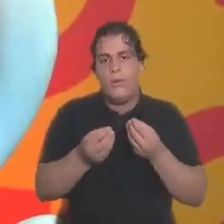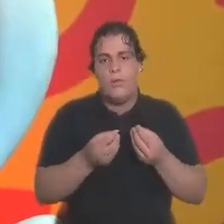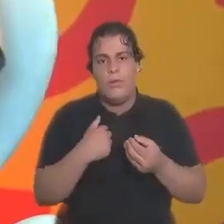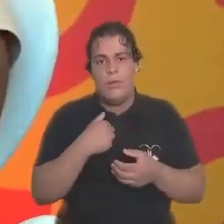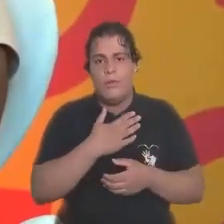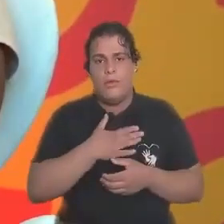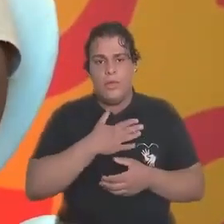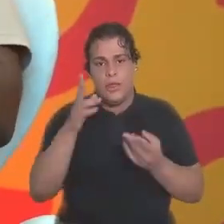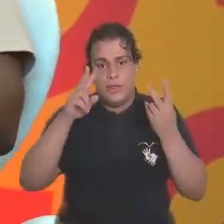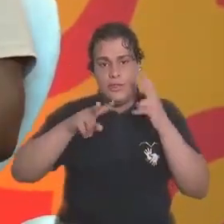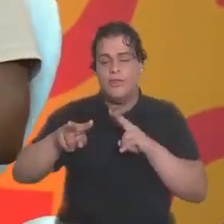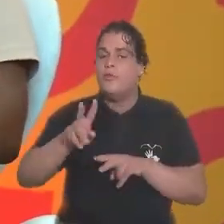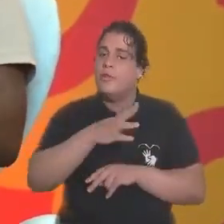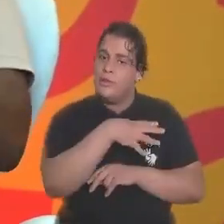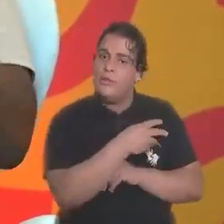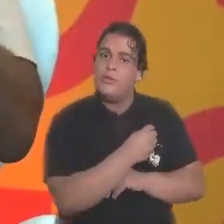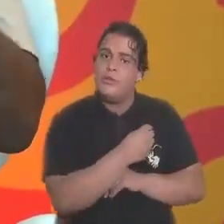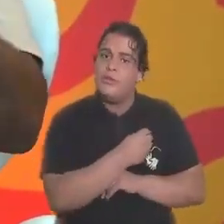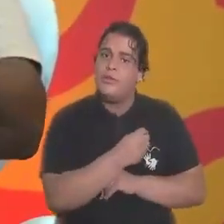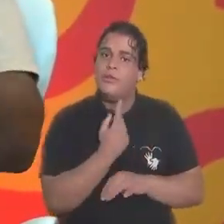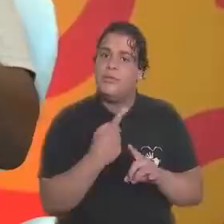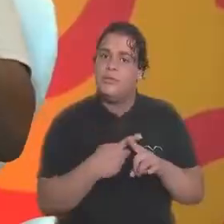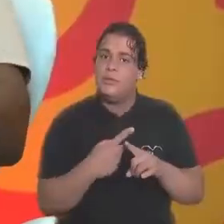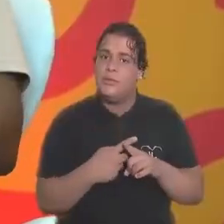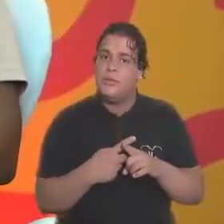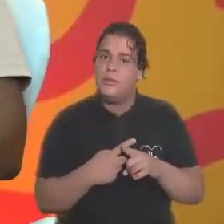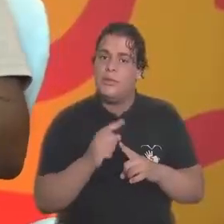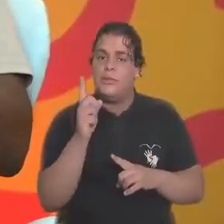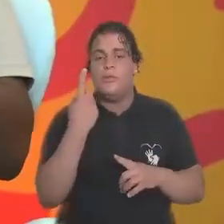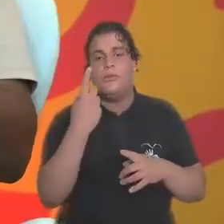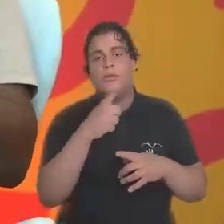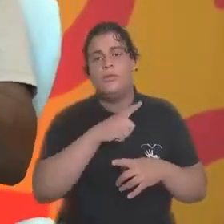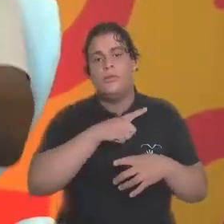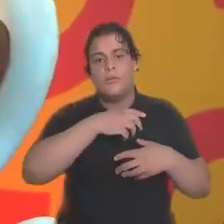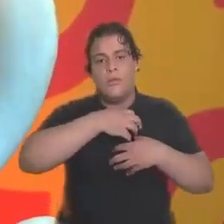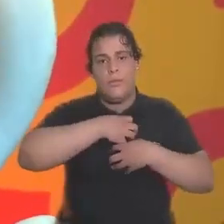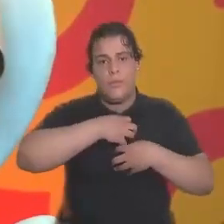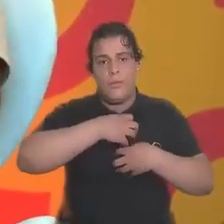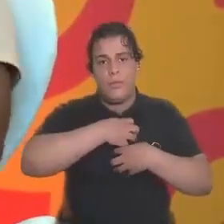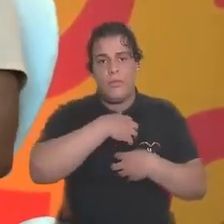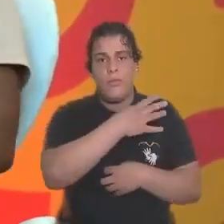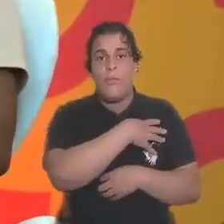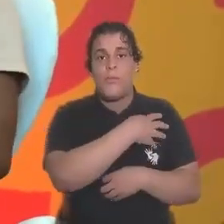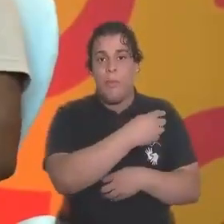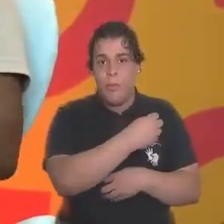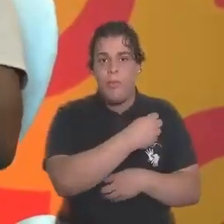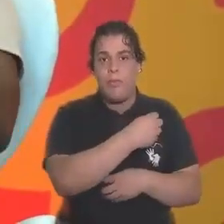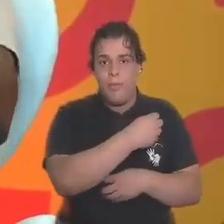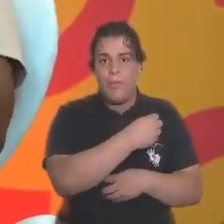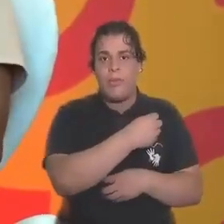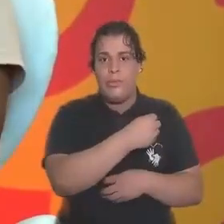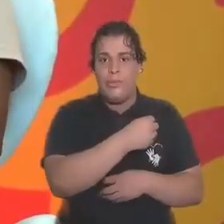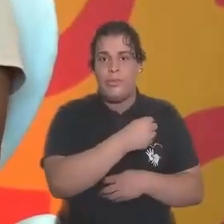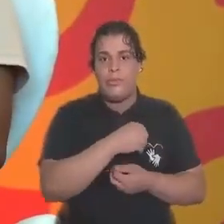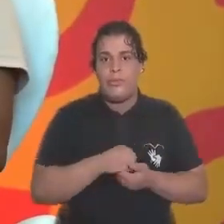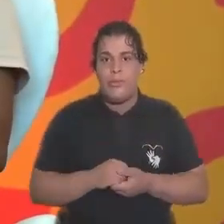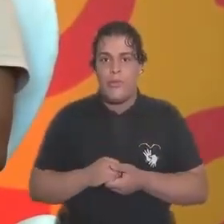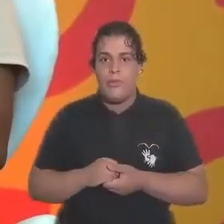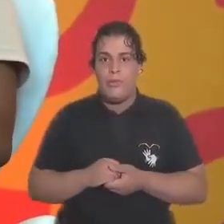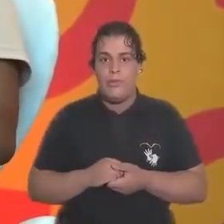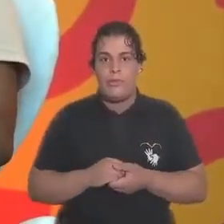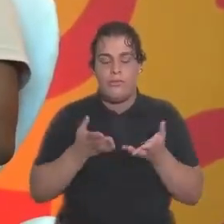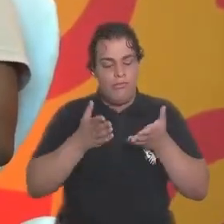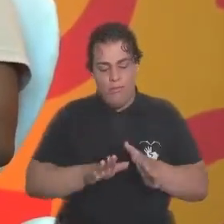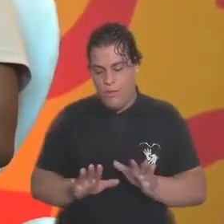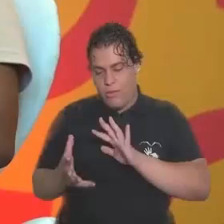de ver esse filho, porque é isso, a gente fica com aquela sensação de que realmente é um filho ali que você está levando ao mundo, né?